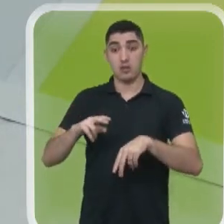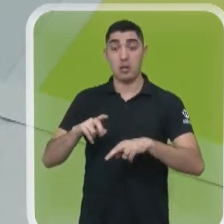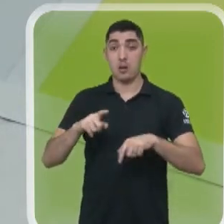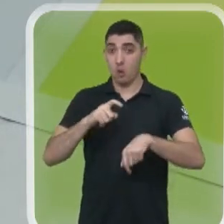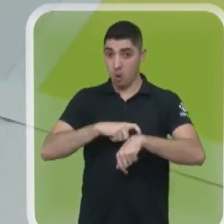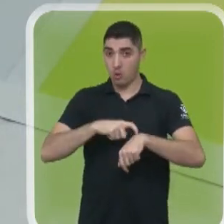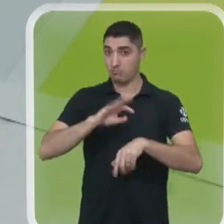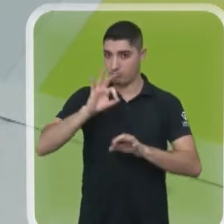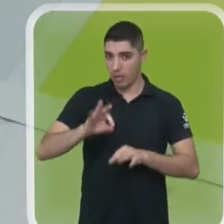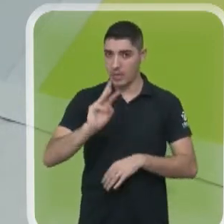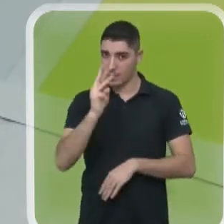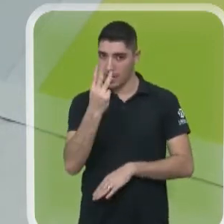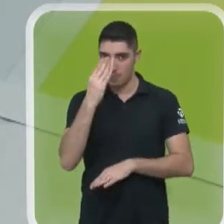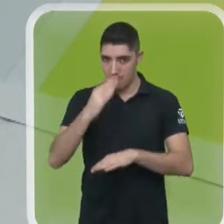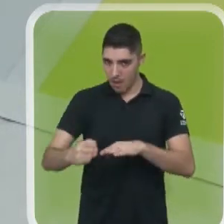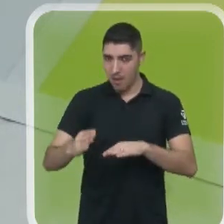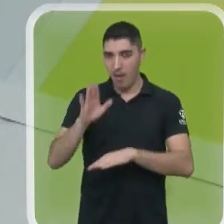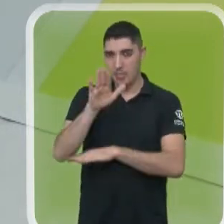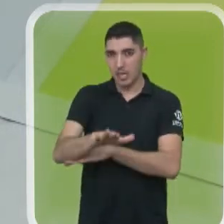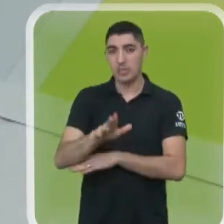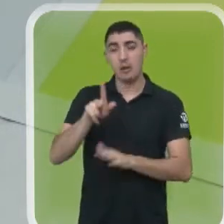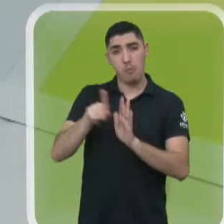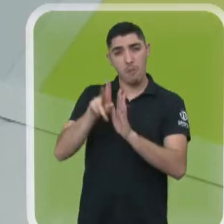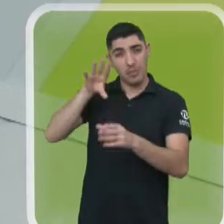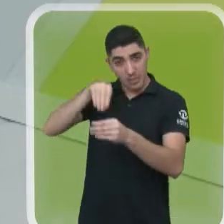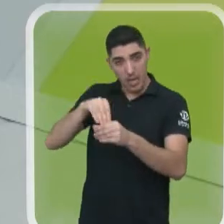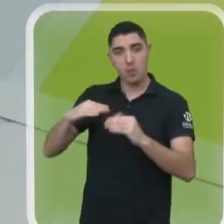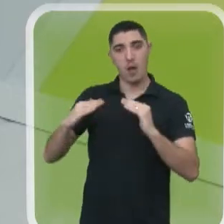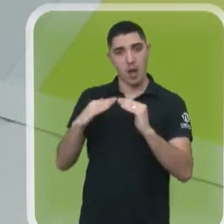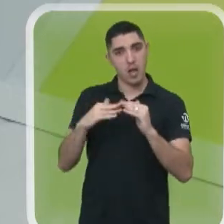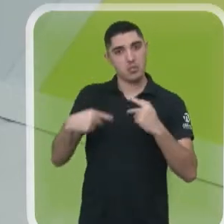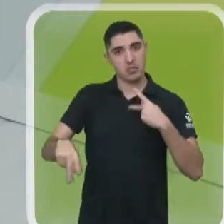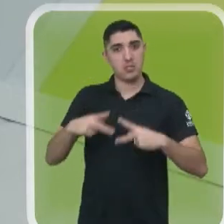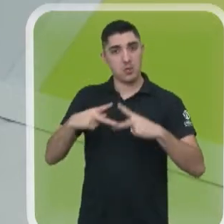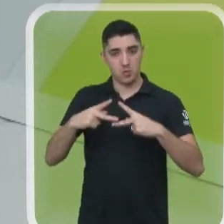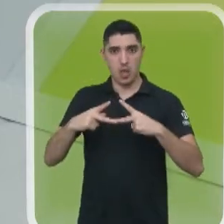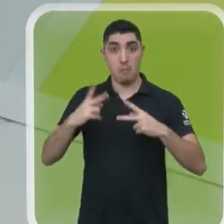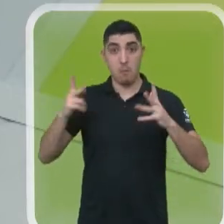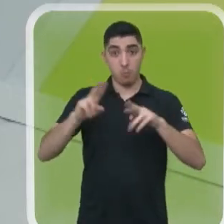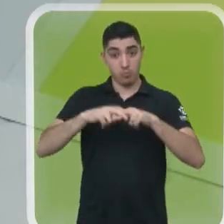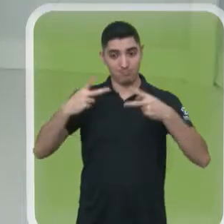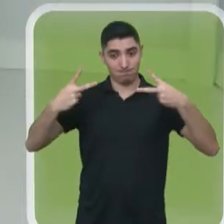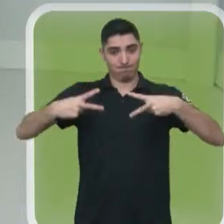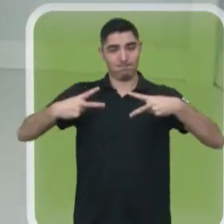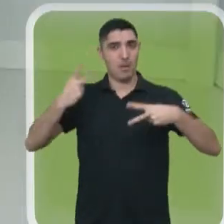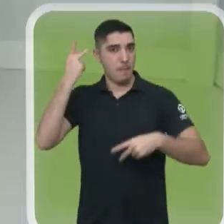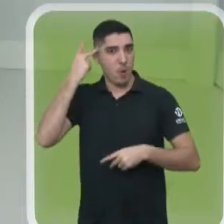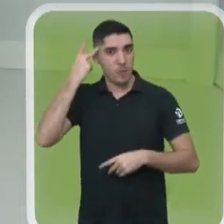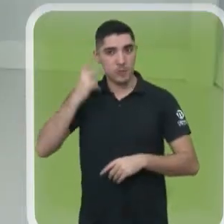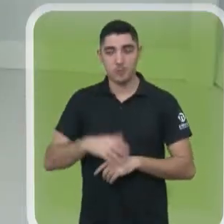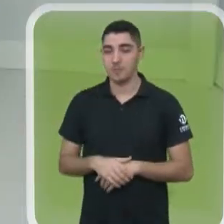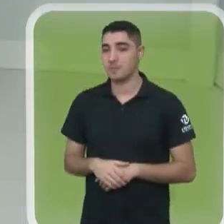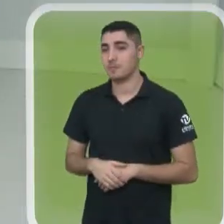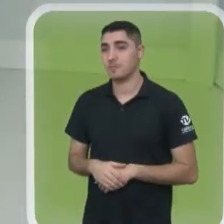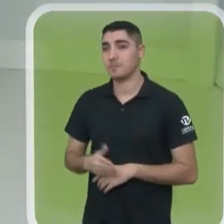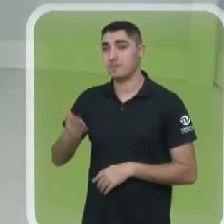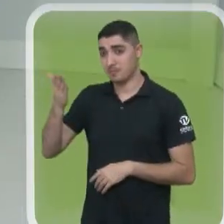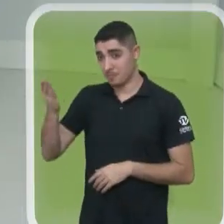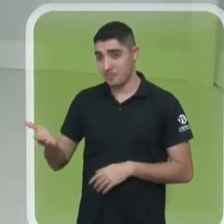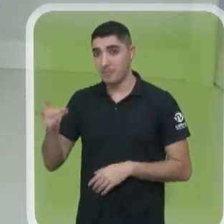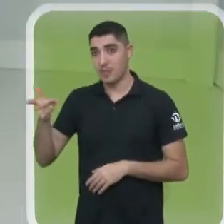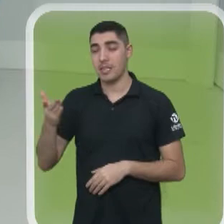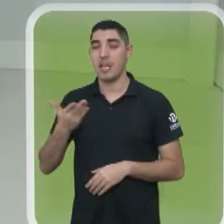aliás 3:30 da tarde novamente no CT ange guimerá pela semifinal do paulista Bruno não é você que gosta de frases